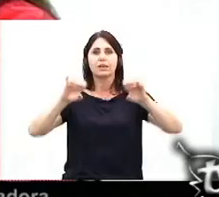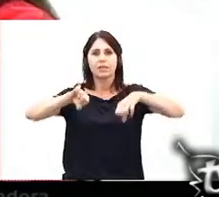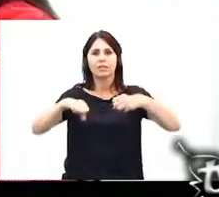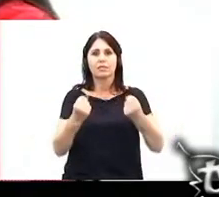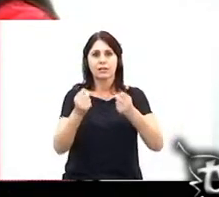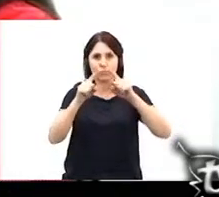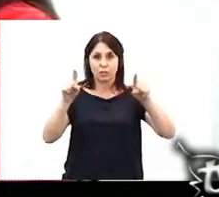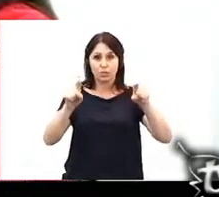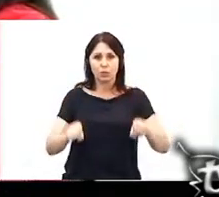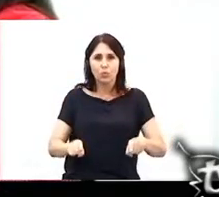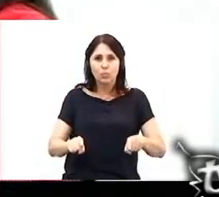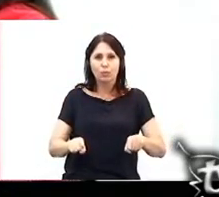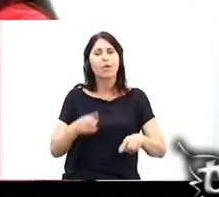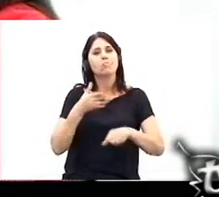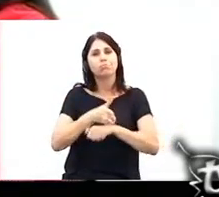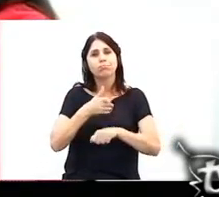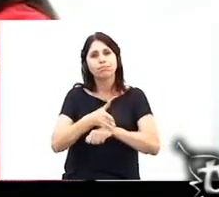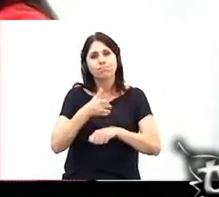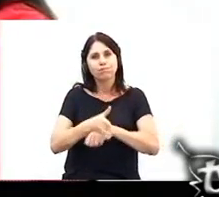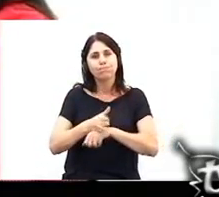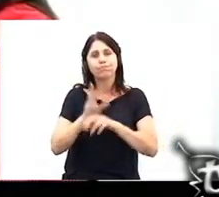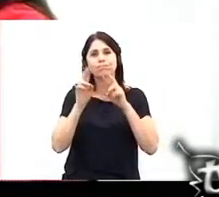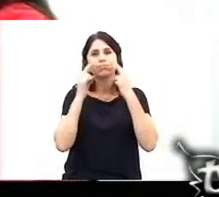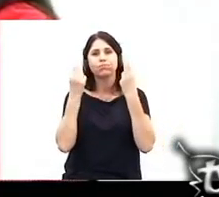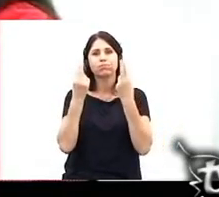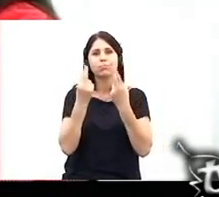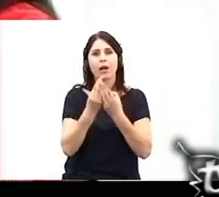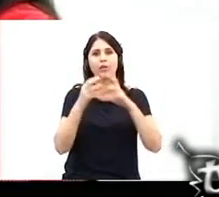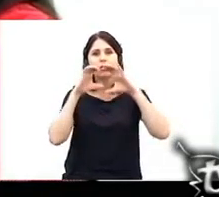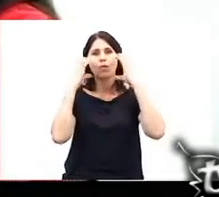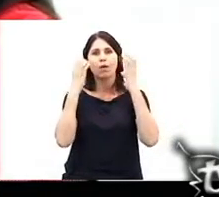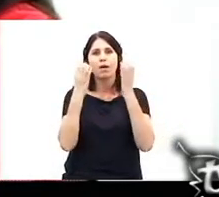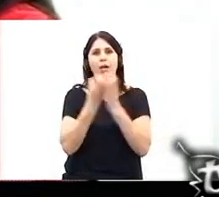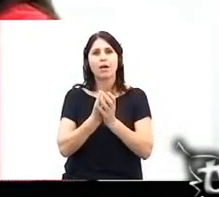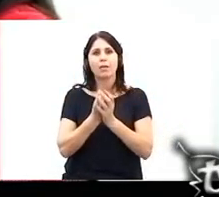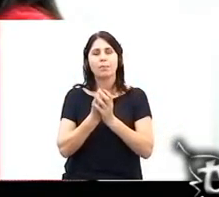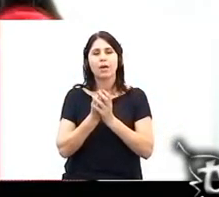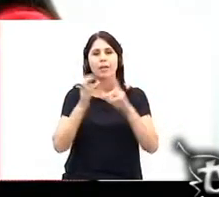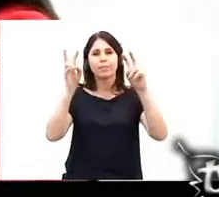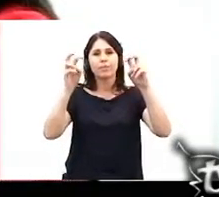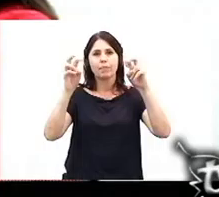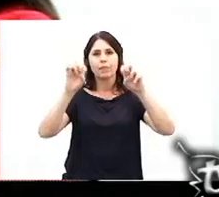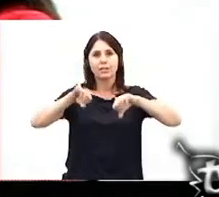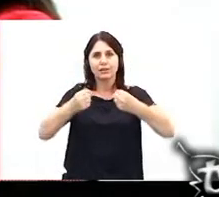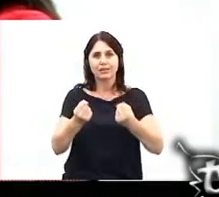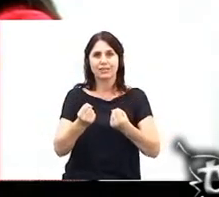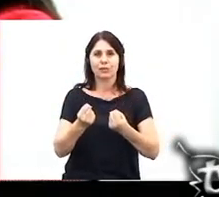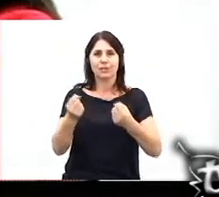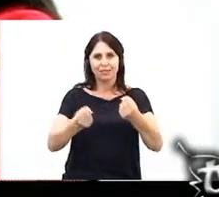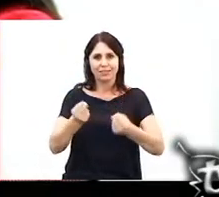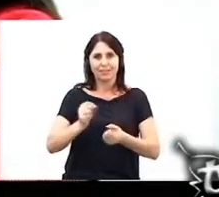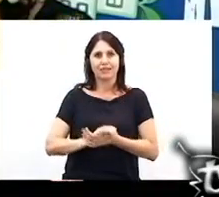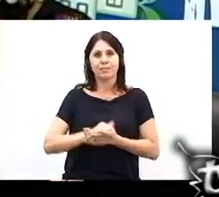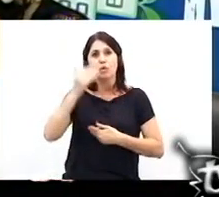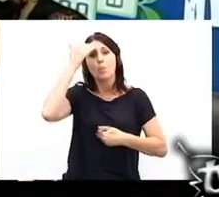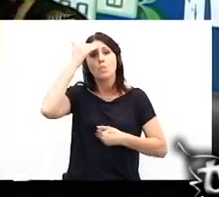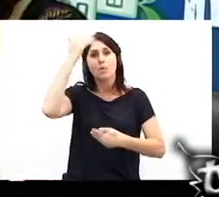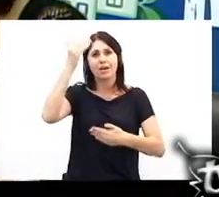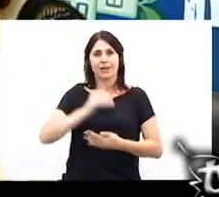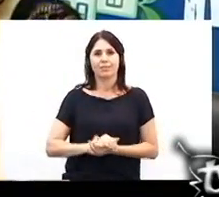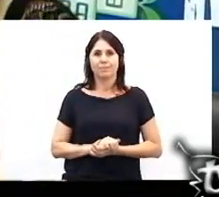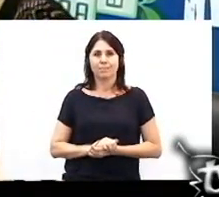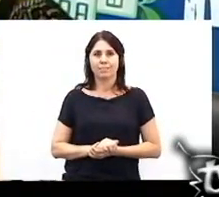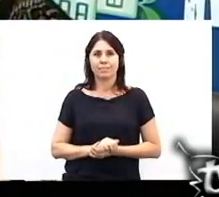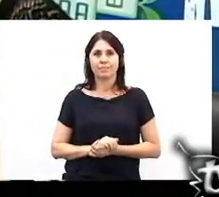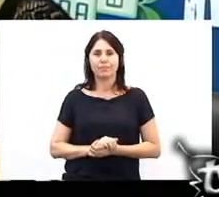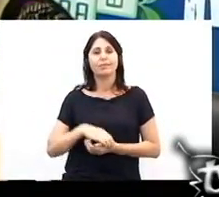agradeço. Eu gostaria que tu fizesse convite, então, Raquel, novamente. Bom, né? então, convidamos a toda a comunidade, dia 15 de